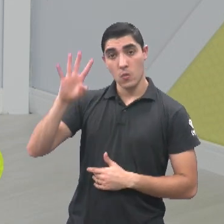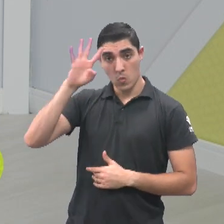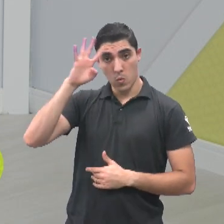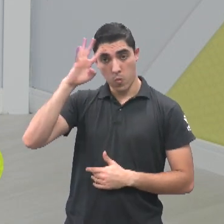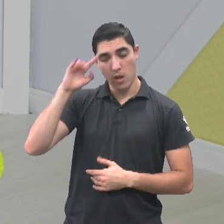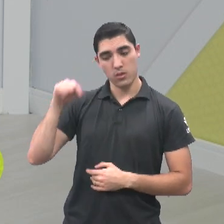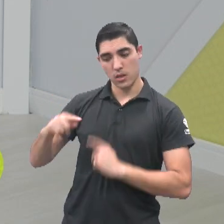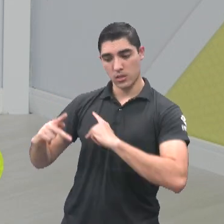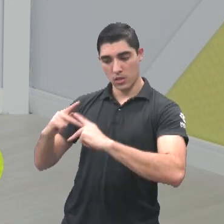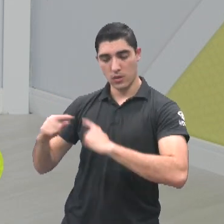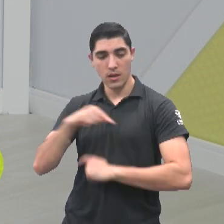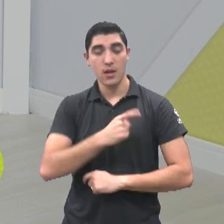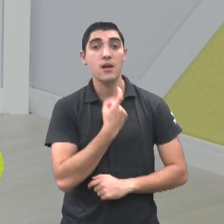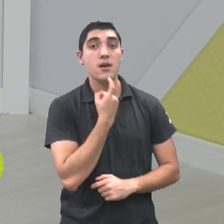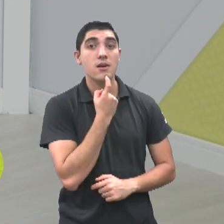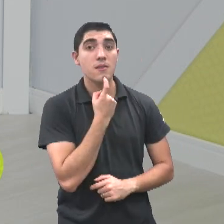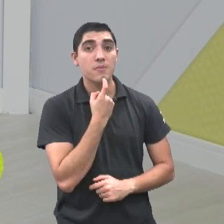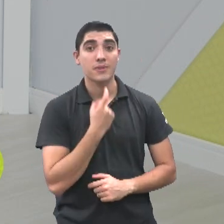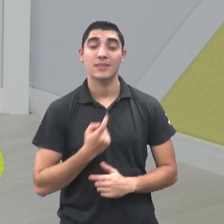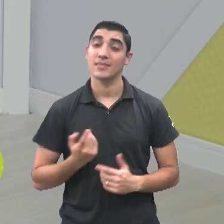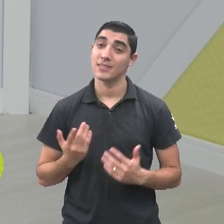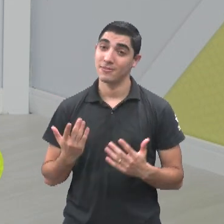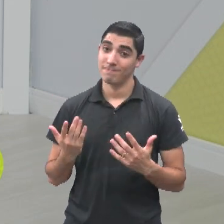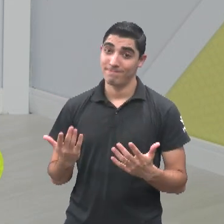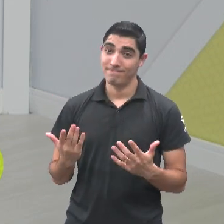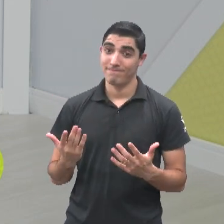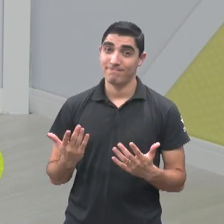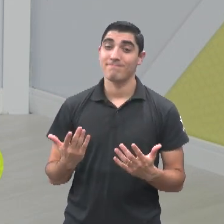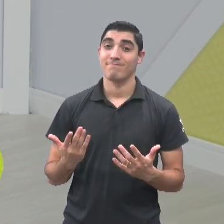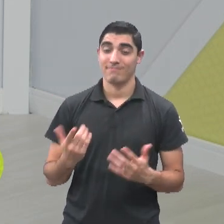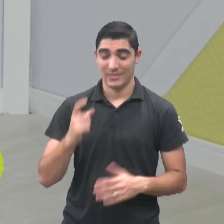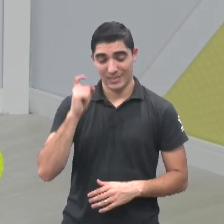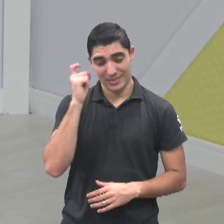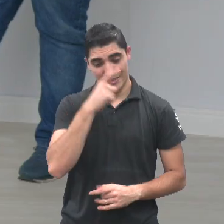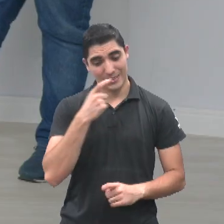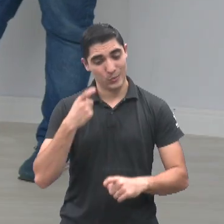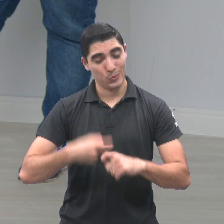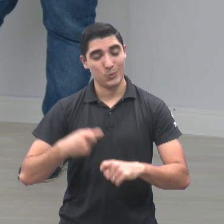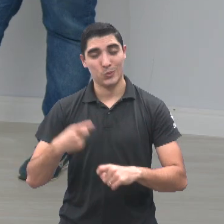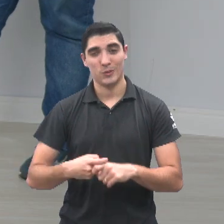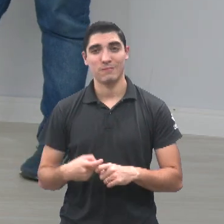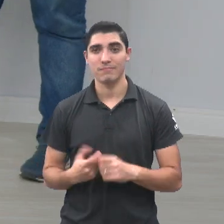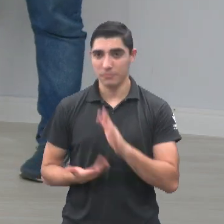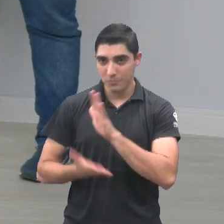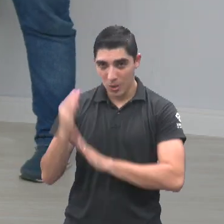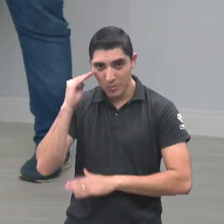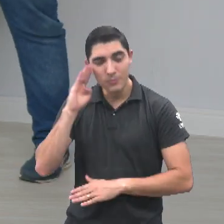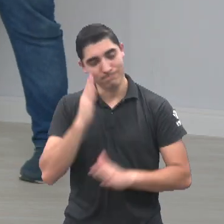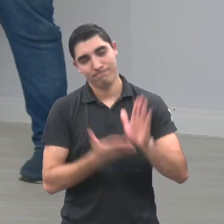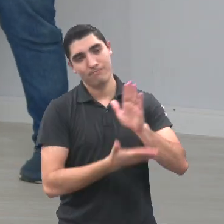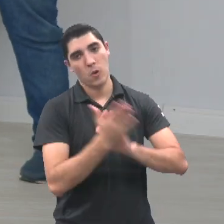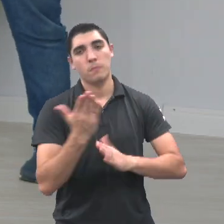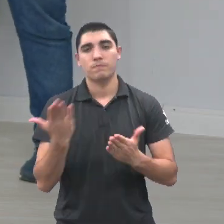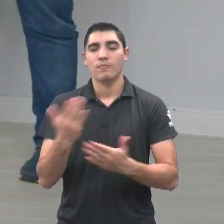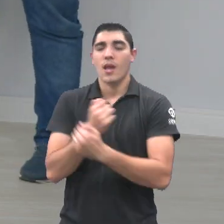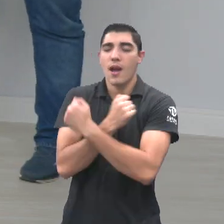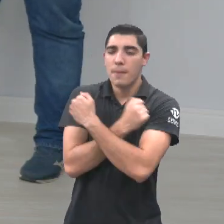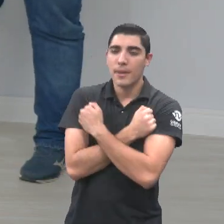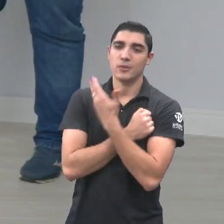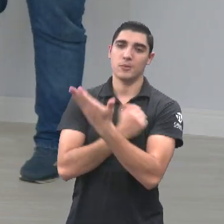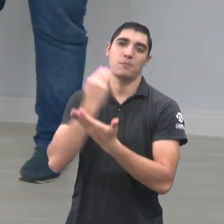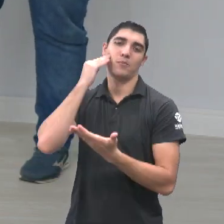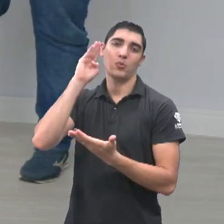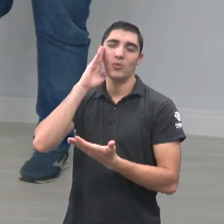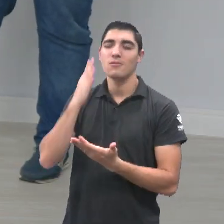na Farmaconde Arena. Ou seja, parada duríssima. Brunão, vambora? Vambora. Tá na hora, né? Brunão, um grande abraço para você. Sempre um